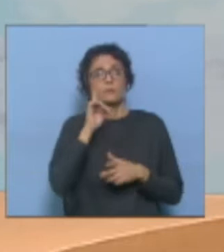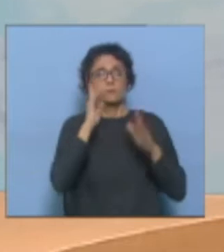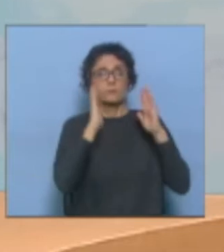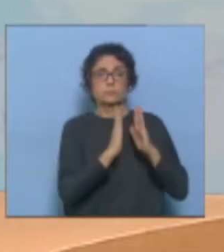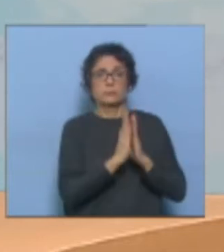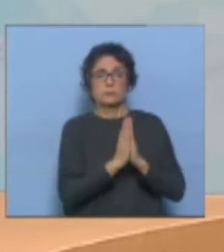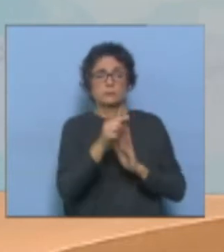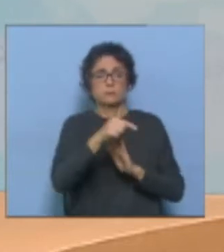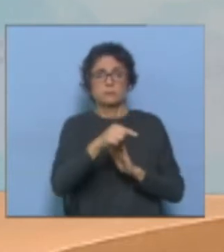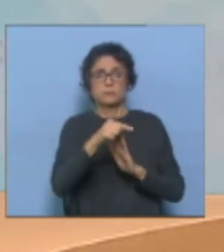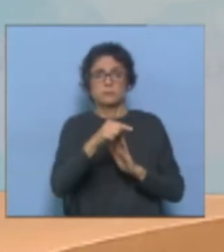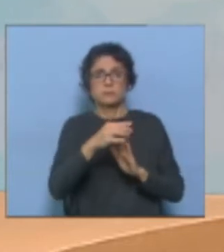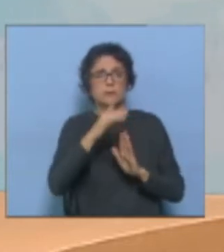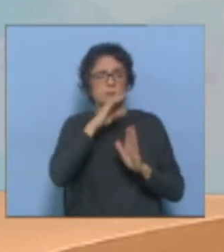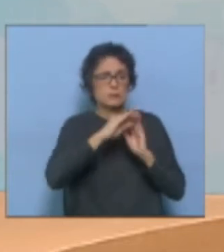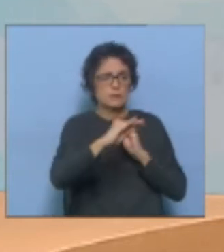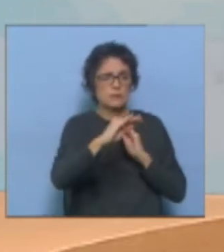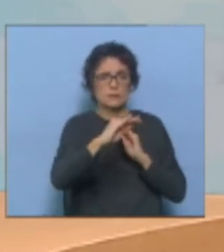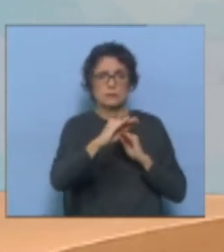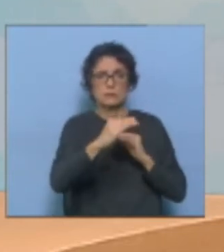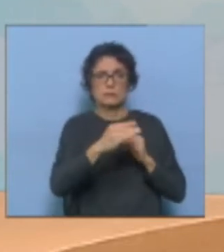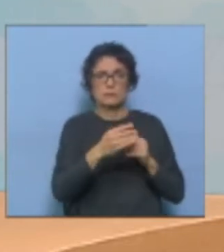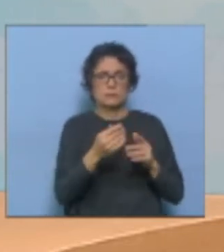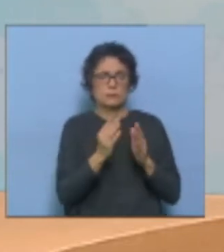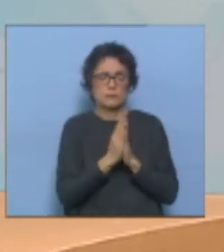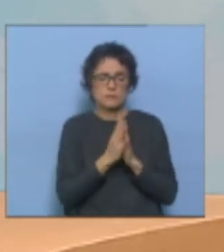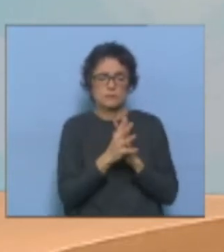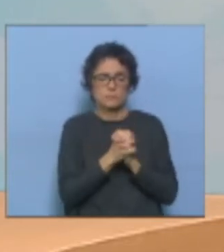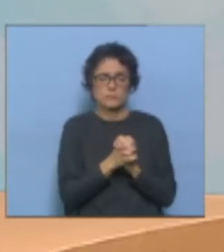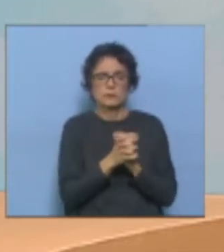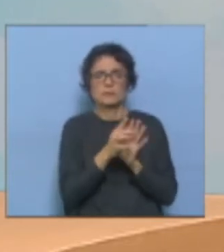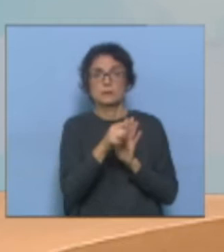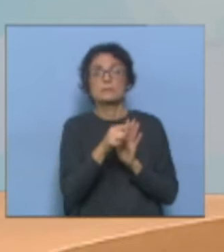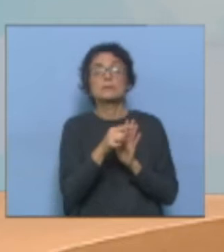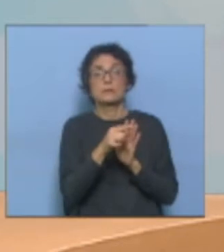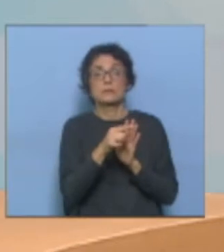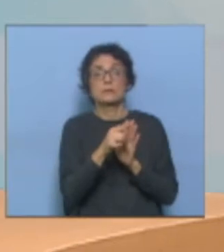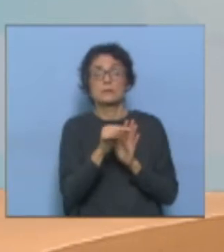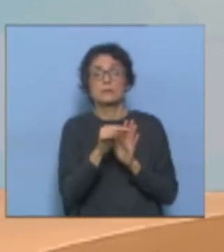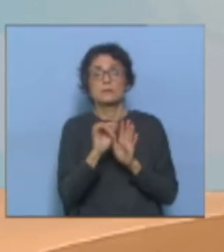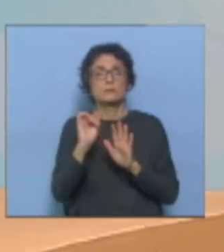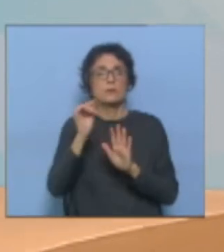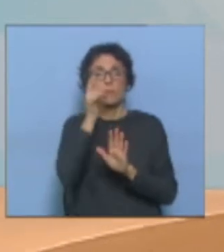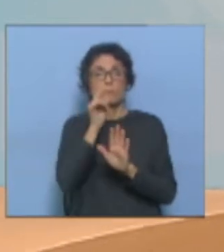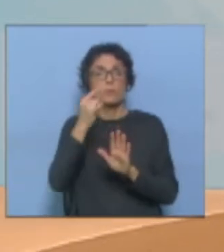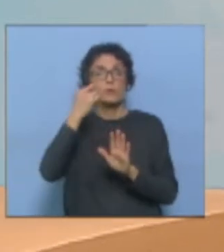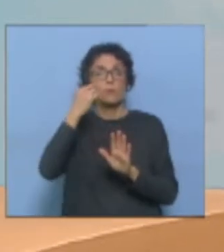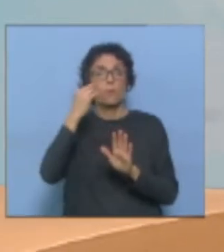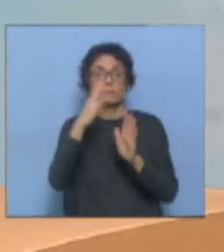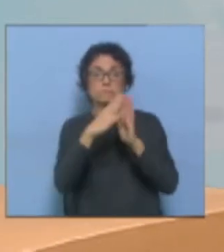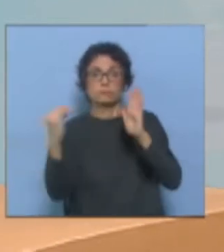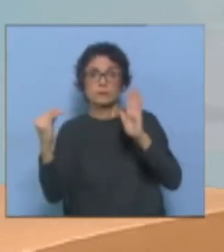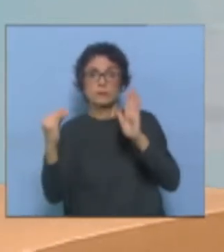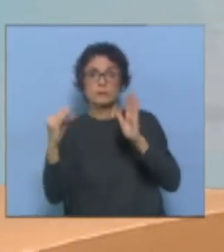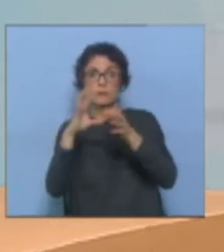vida à contemplação e, contudo, ela é a padroeira das missões. Portanto, este coração tão